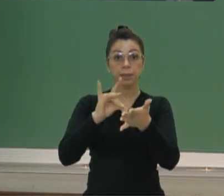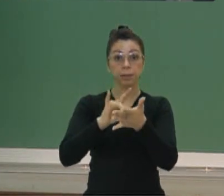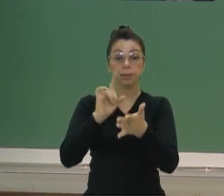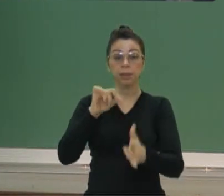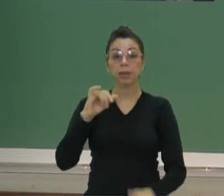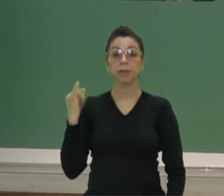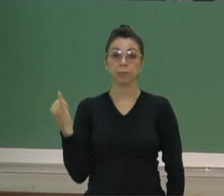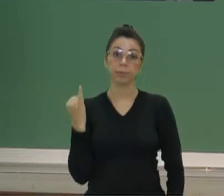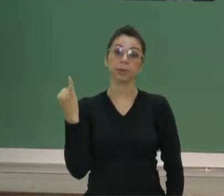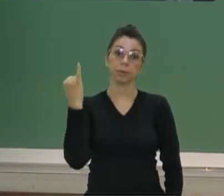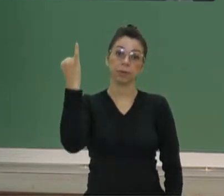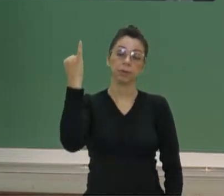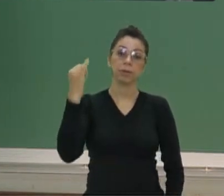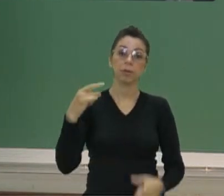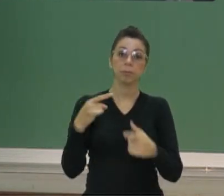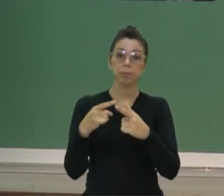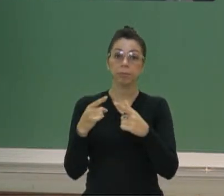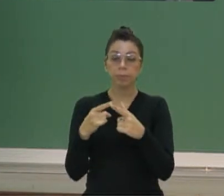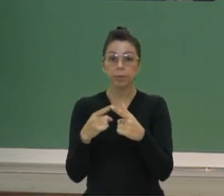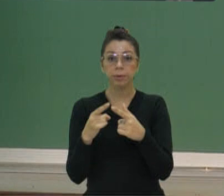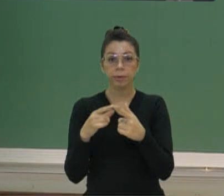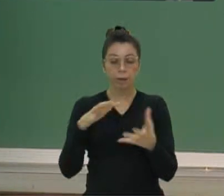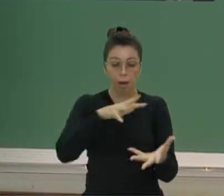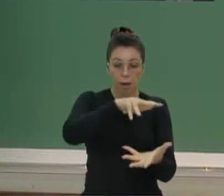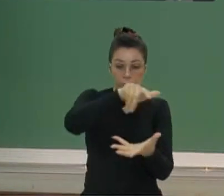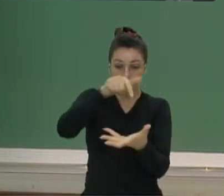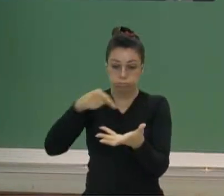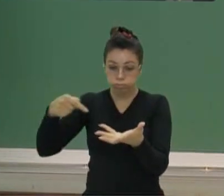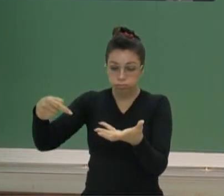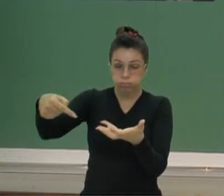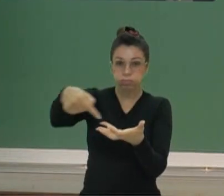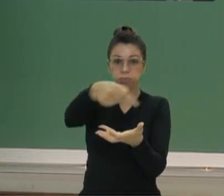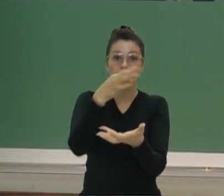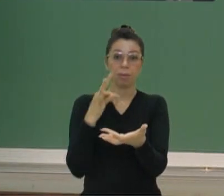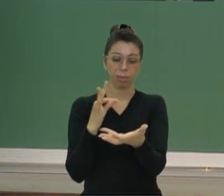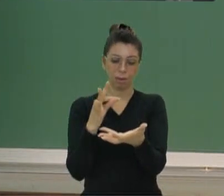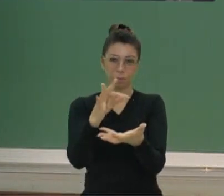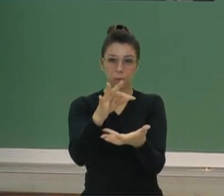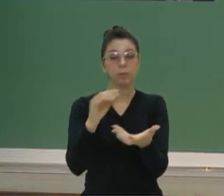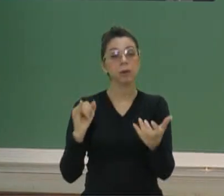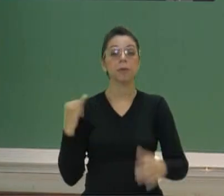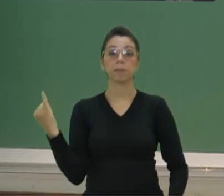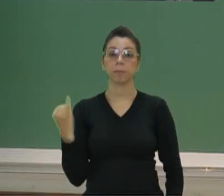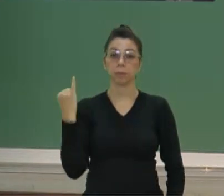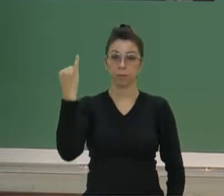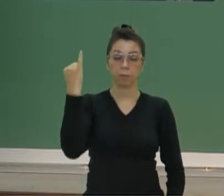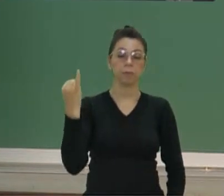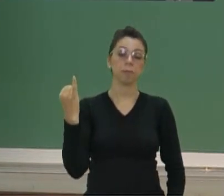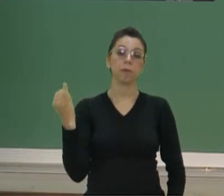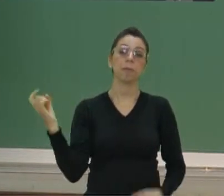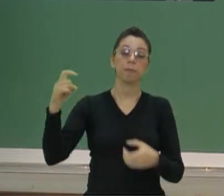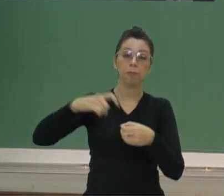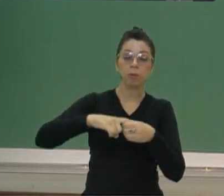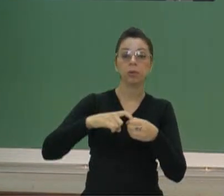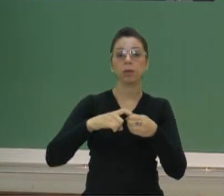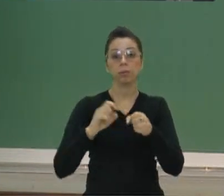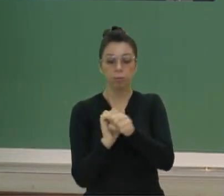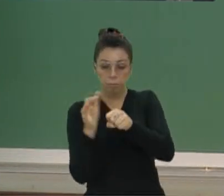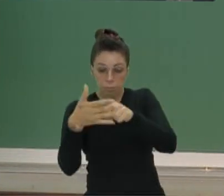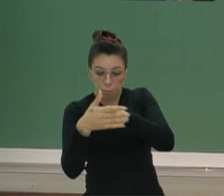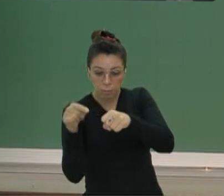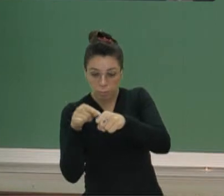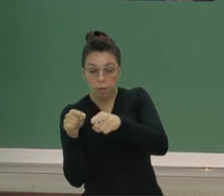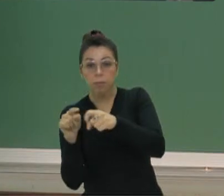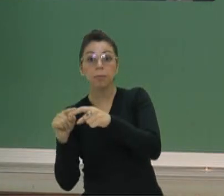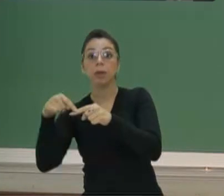globalização existe, ainda mais agora nesse processo de pandemia que estamos, ela vai ser talvez reestruturada, mas que